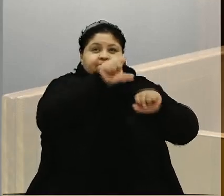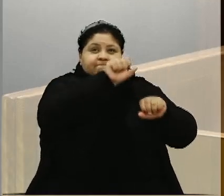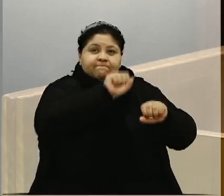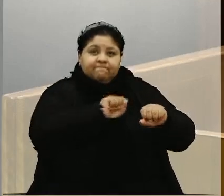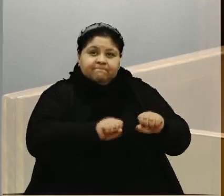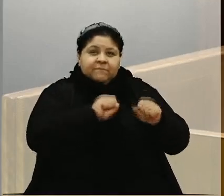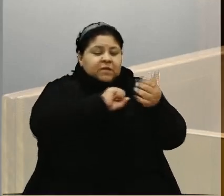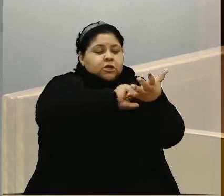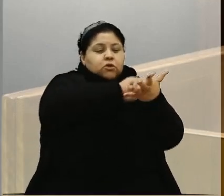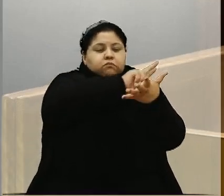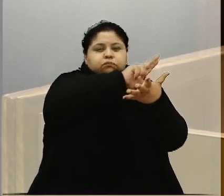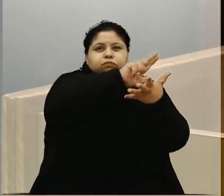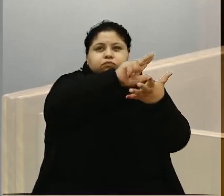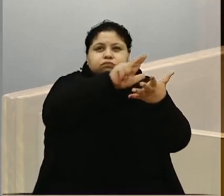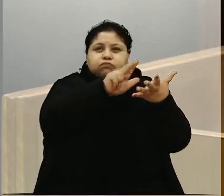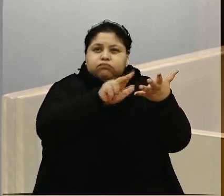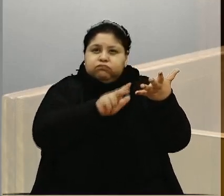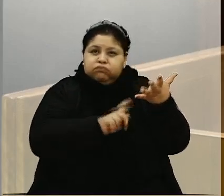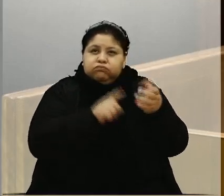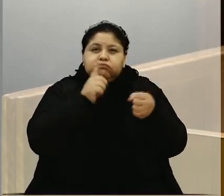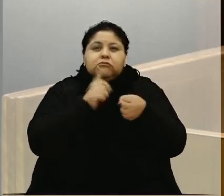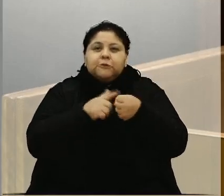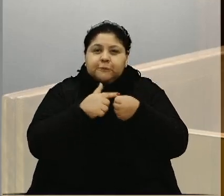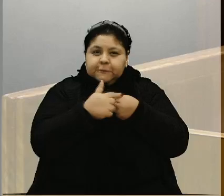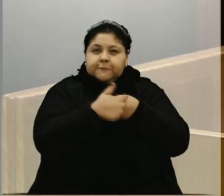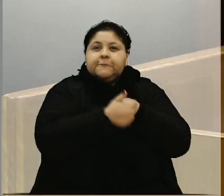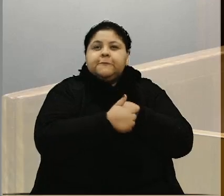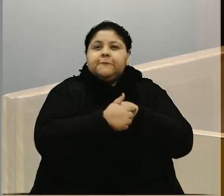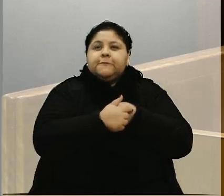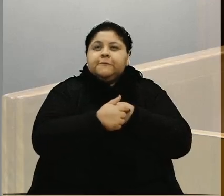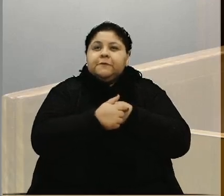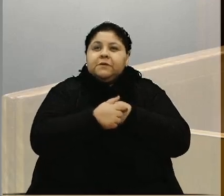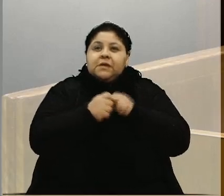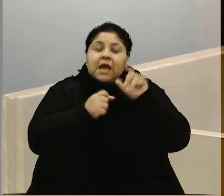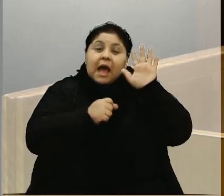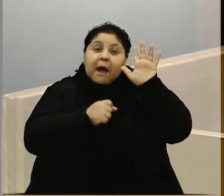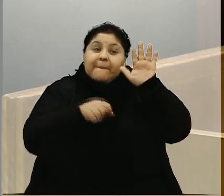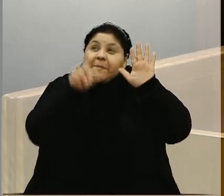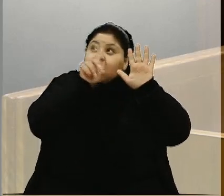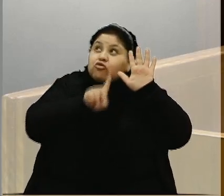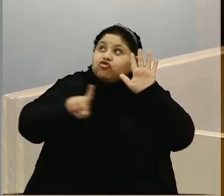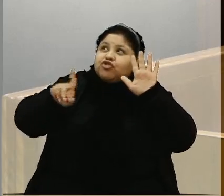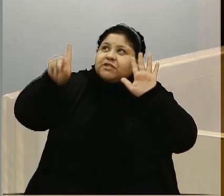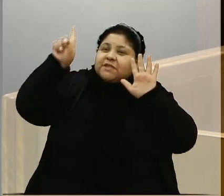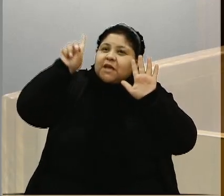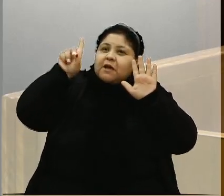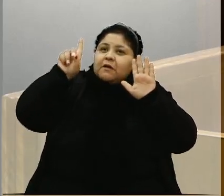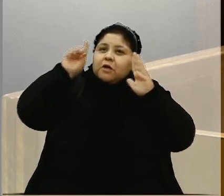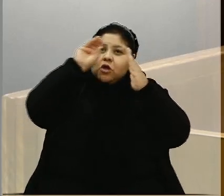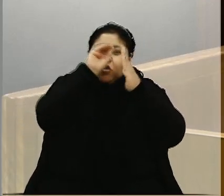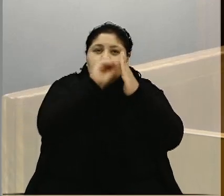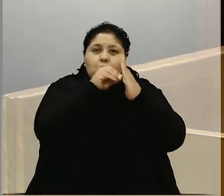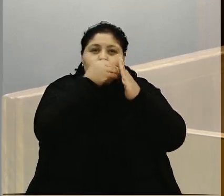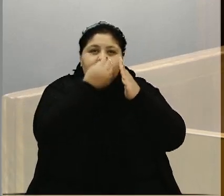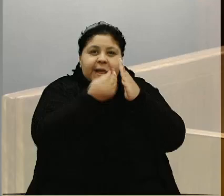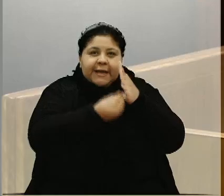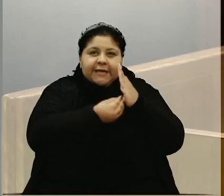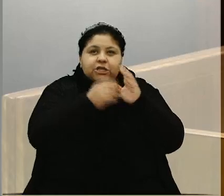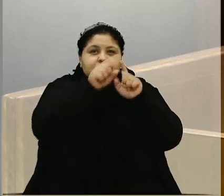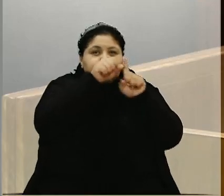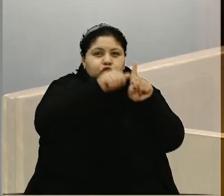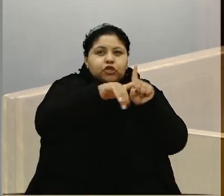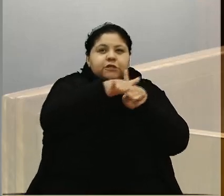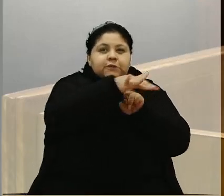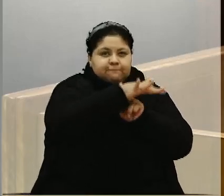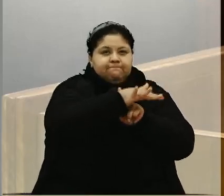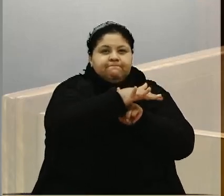Meio, Travesseiro, nós fomos ali, queridos, a mão de Deus e uma igreja relevante socialmente. É